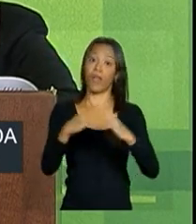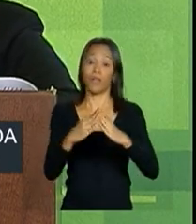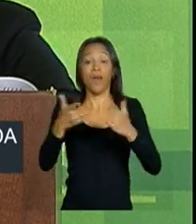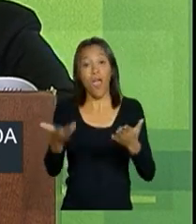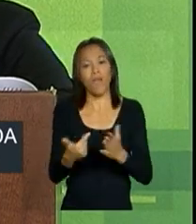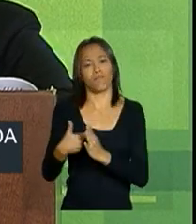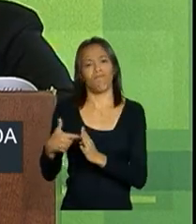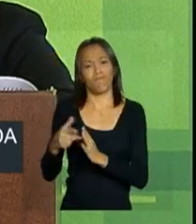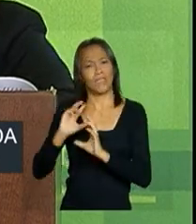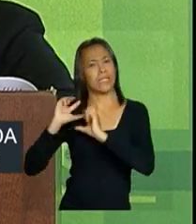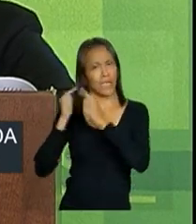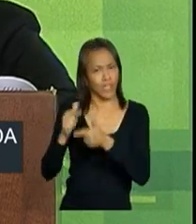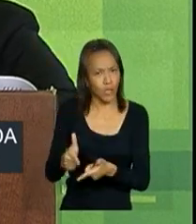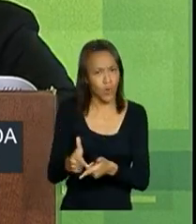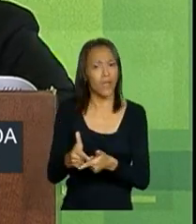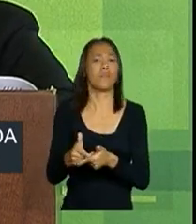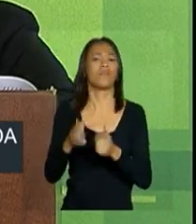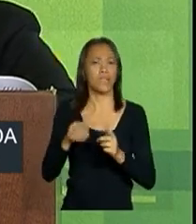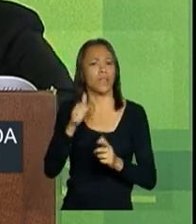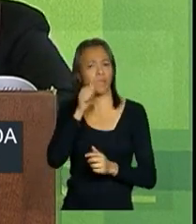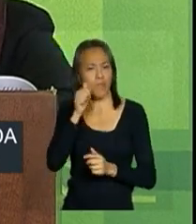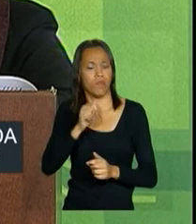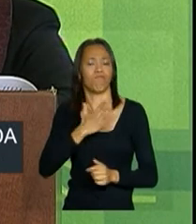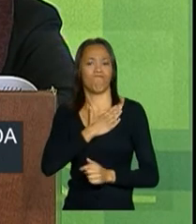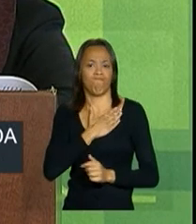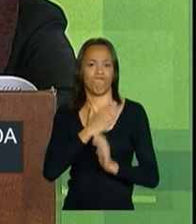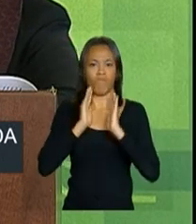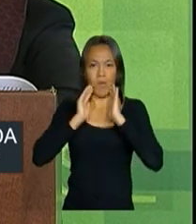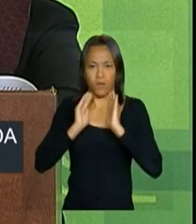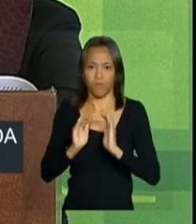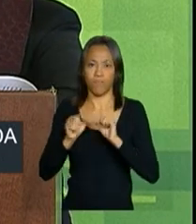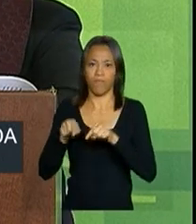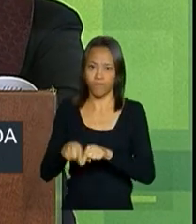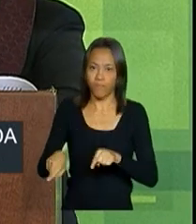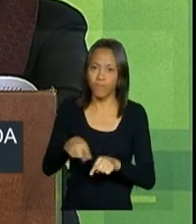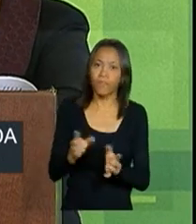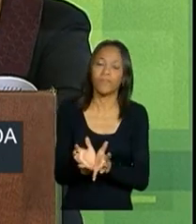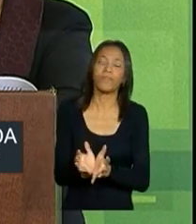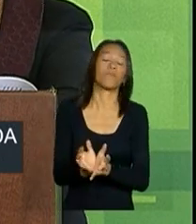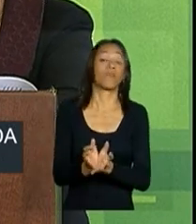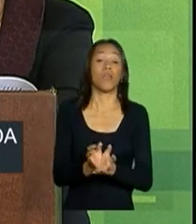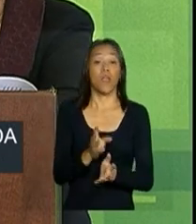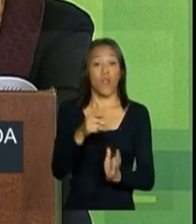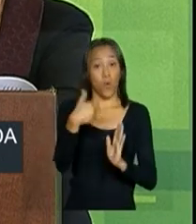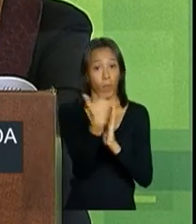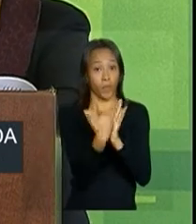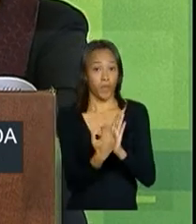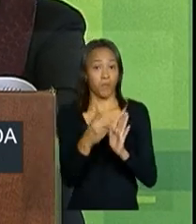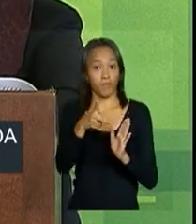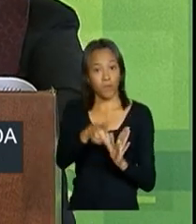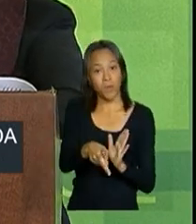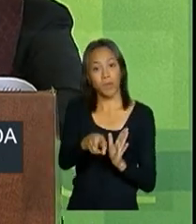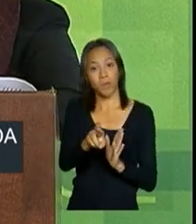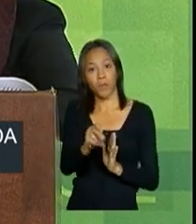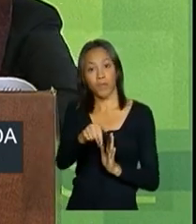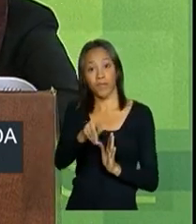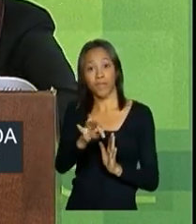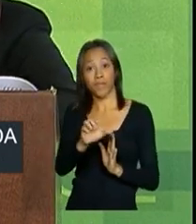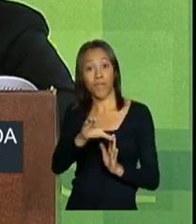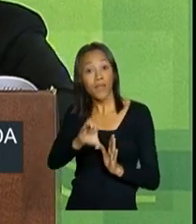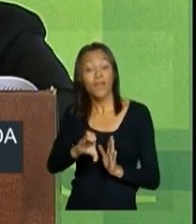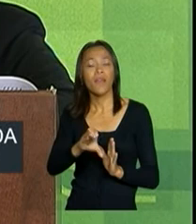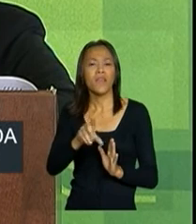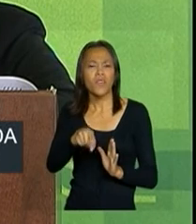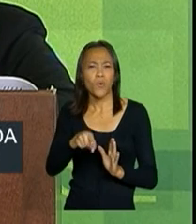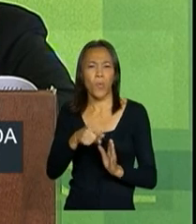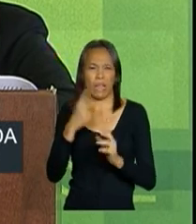que honram muito o mundo feminino o Pronatec sinaliza que o peso